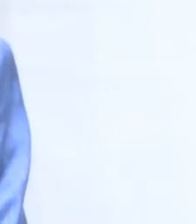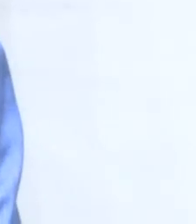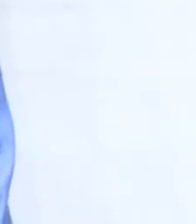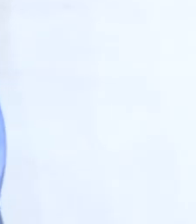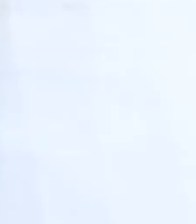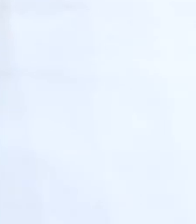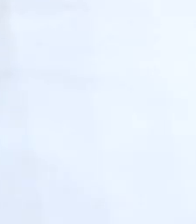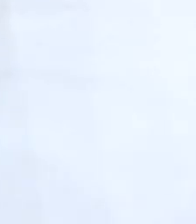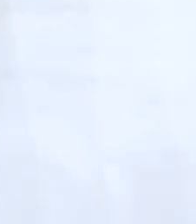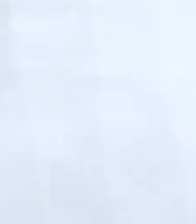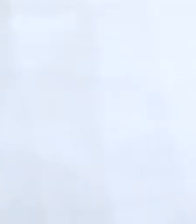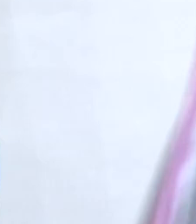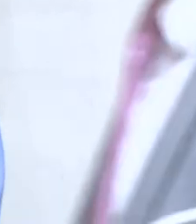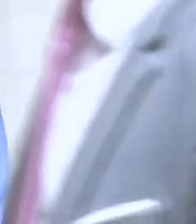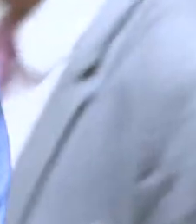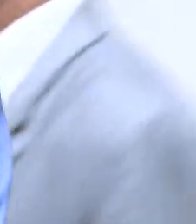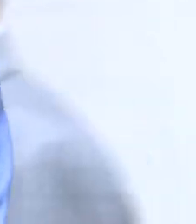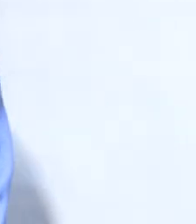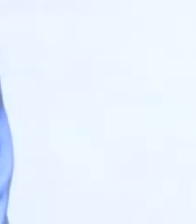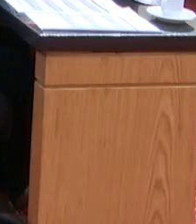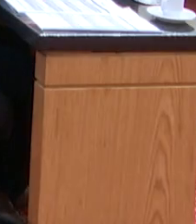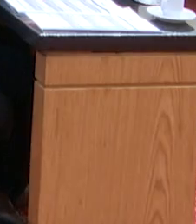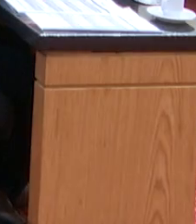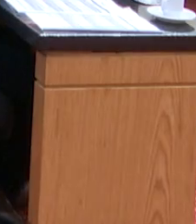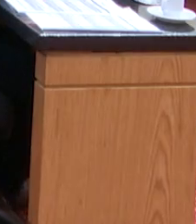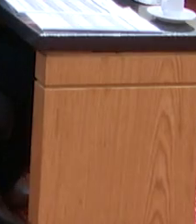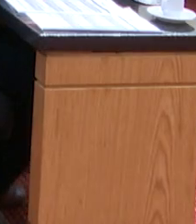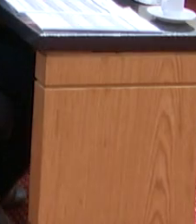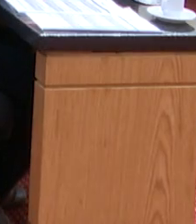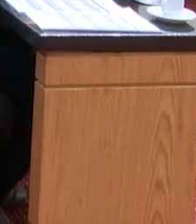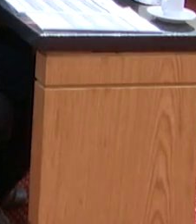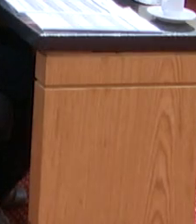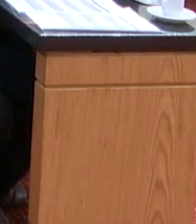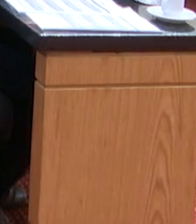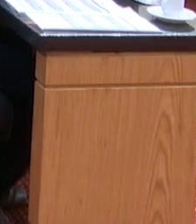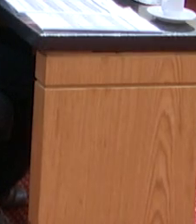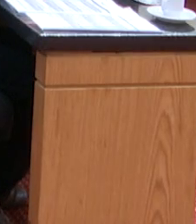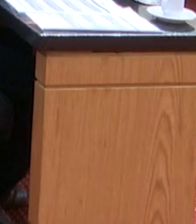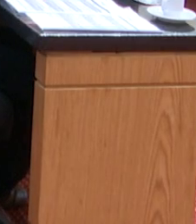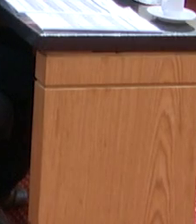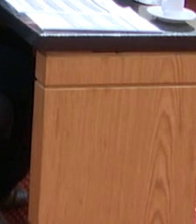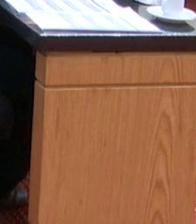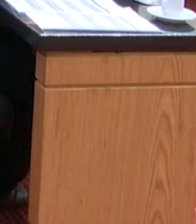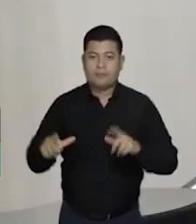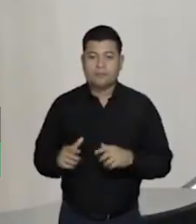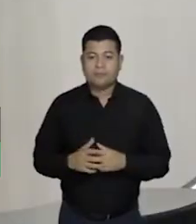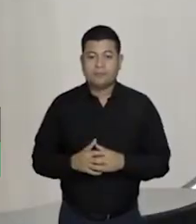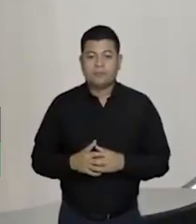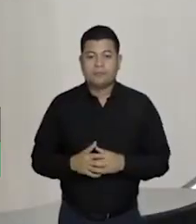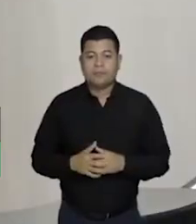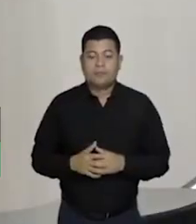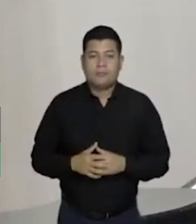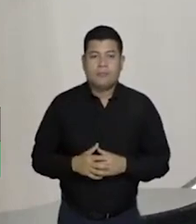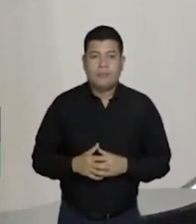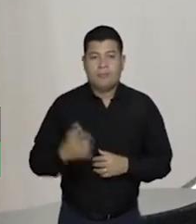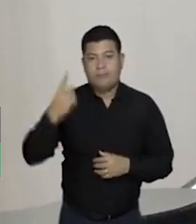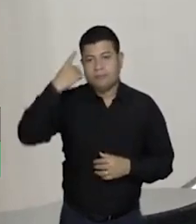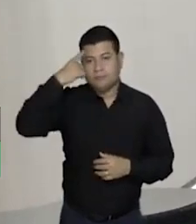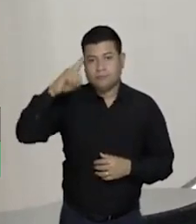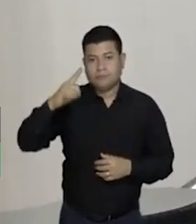Mário Mota se pronunciou sobre a precária situação da rede elétrica das escolas estaduais no dia